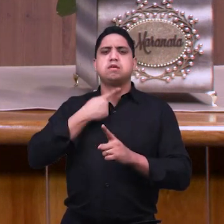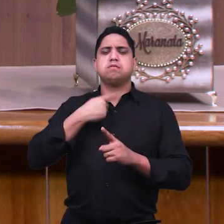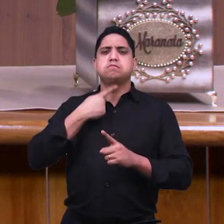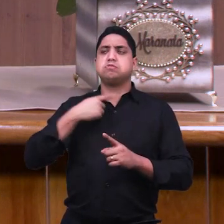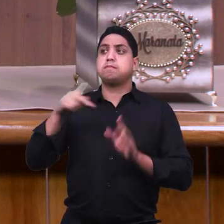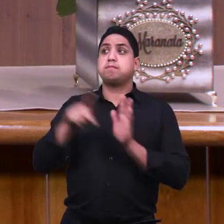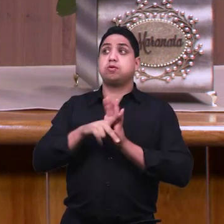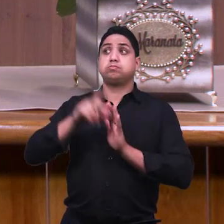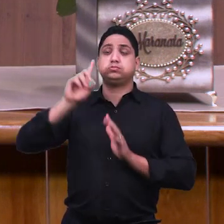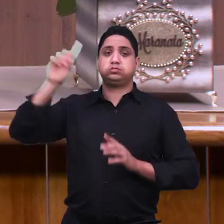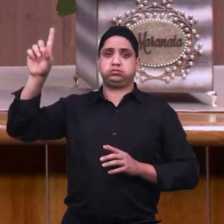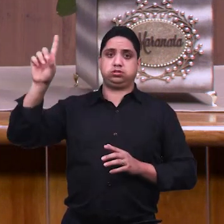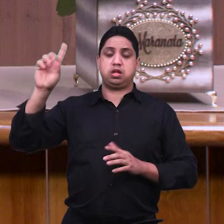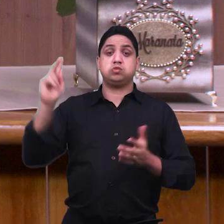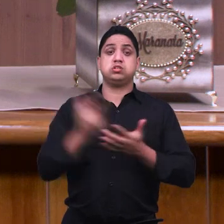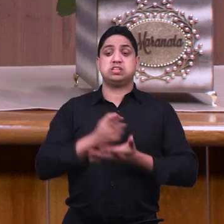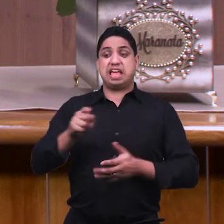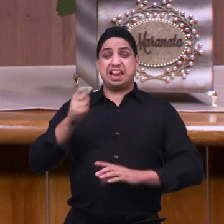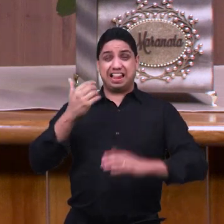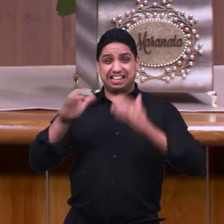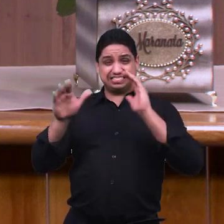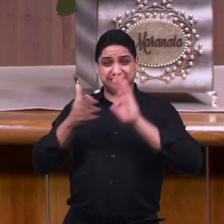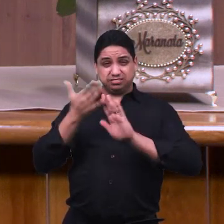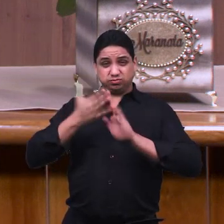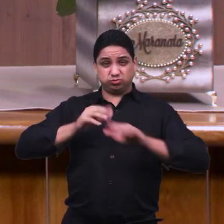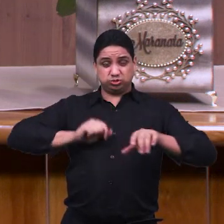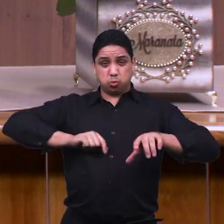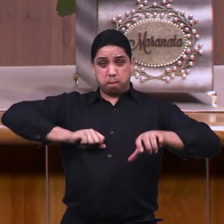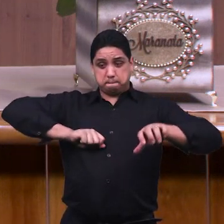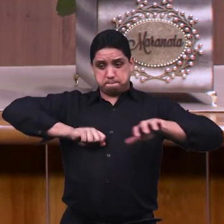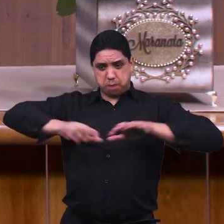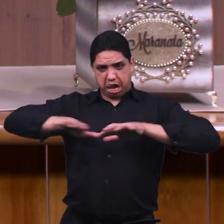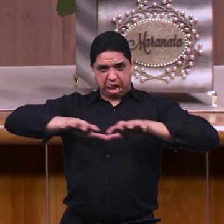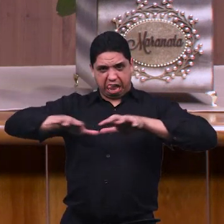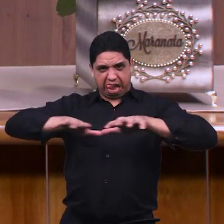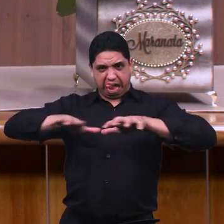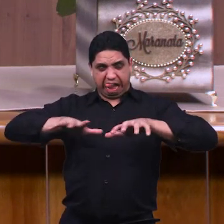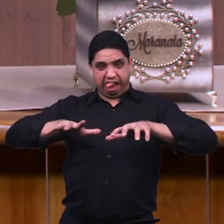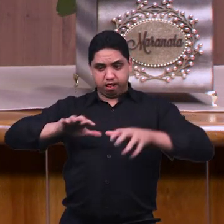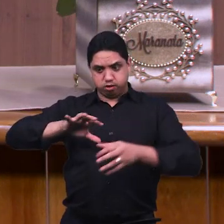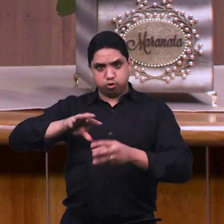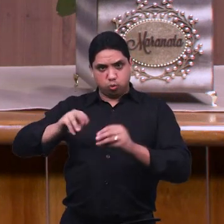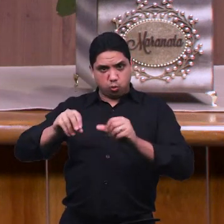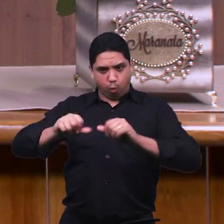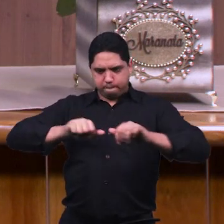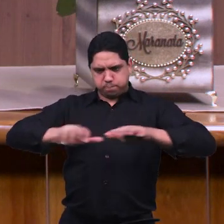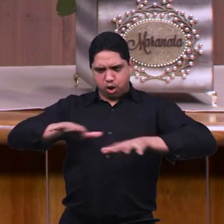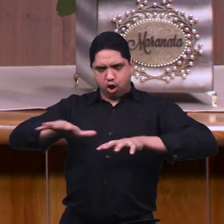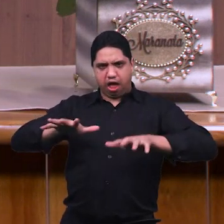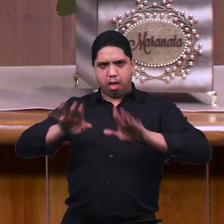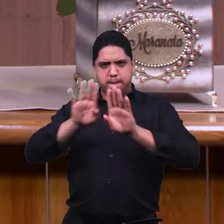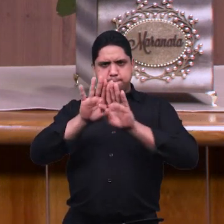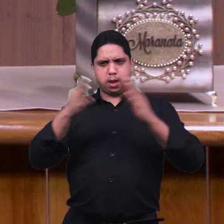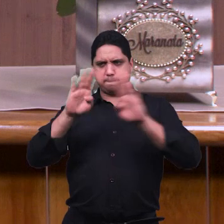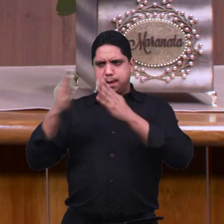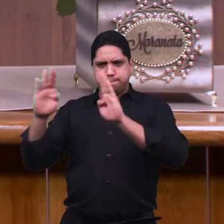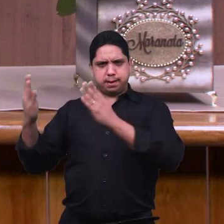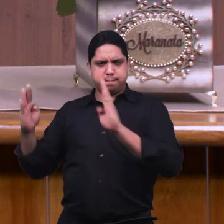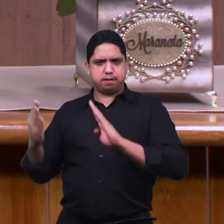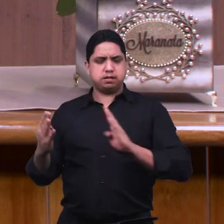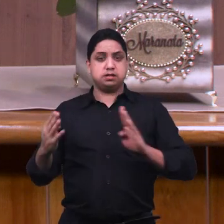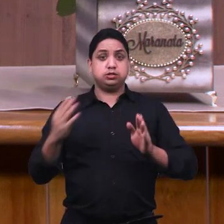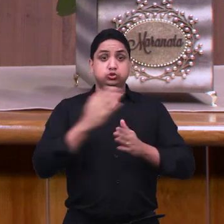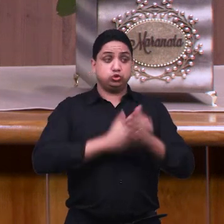louvores, Deus mandou um terremoto que abriu todas as prisões. Todos foram soltos ali e houve salvação naquela